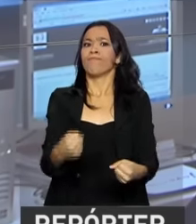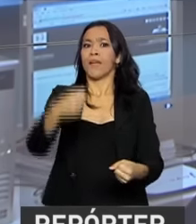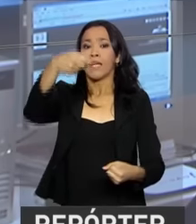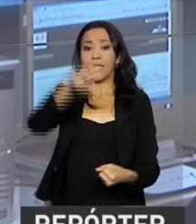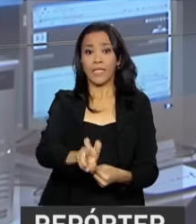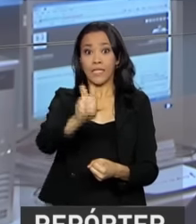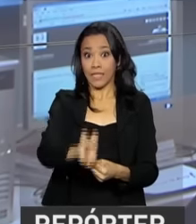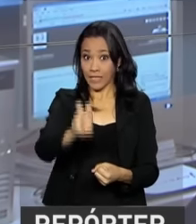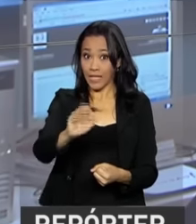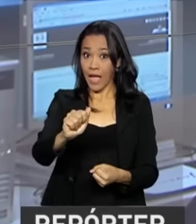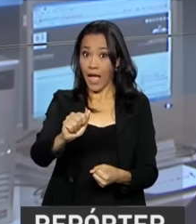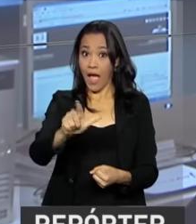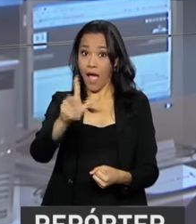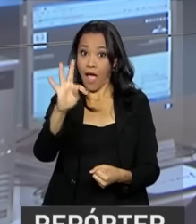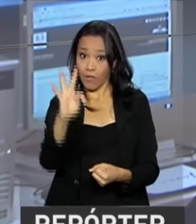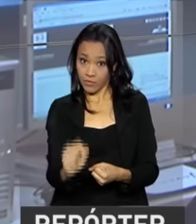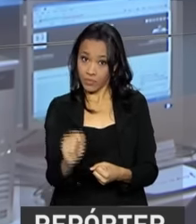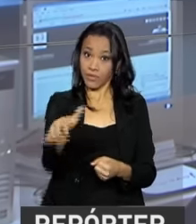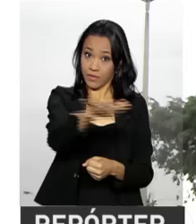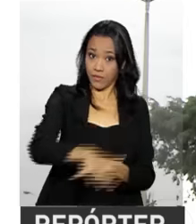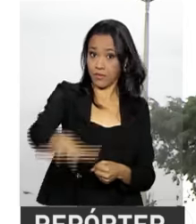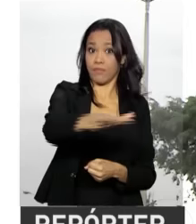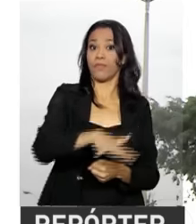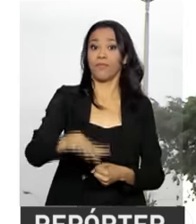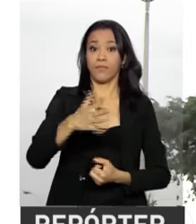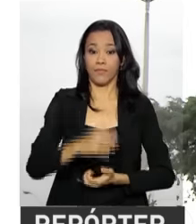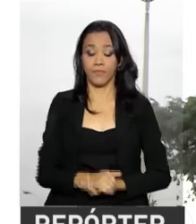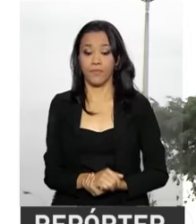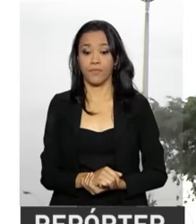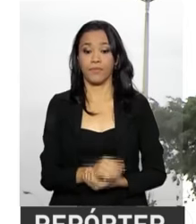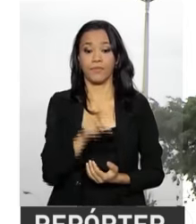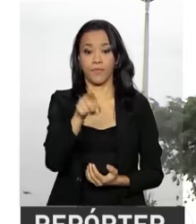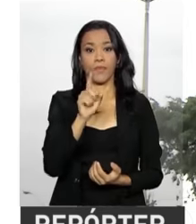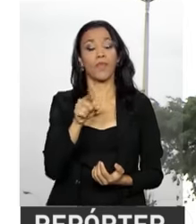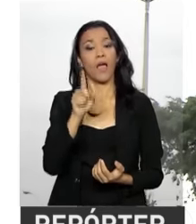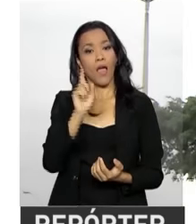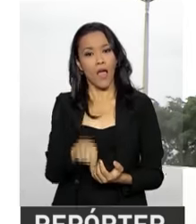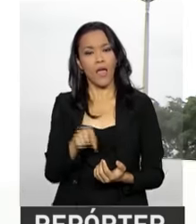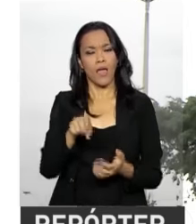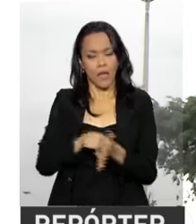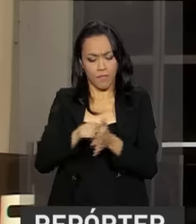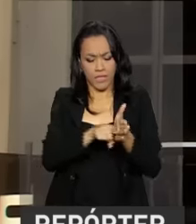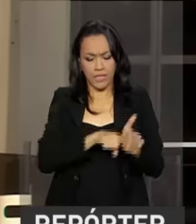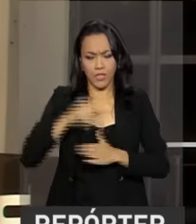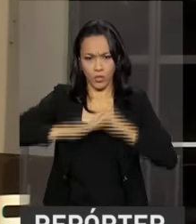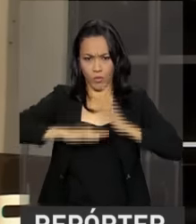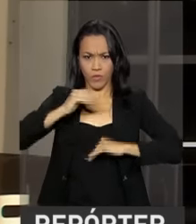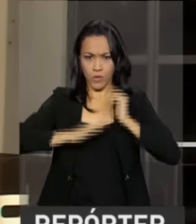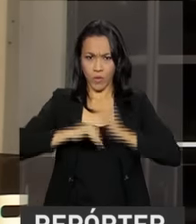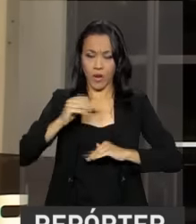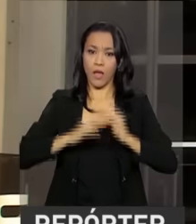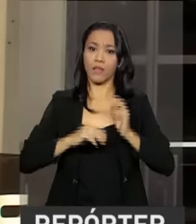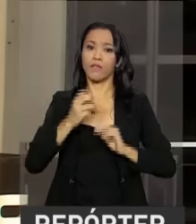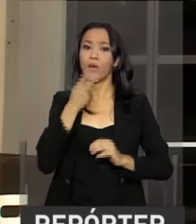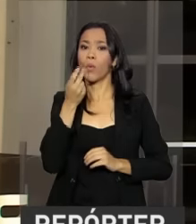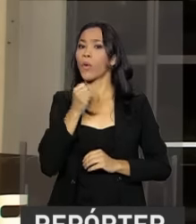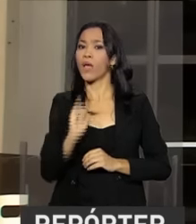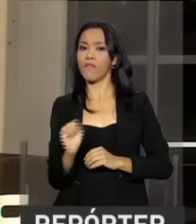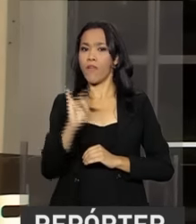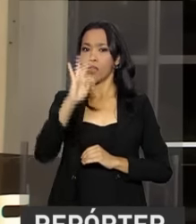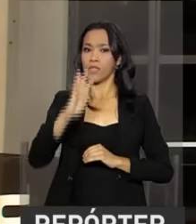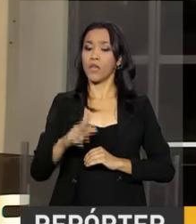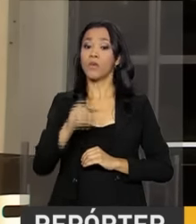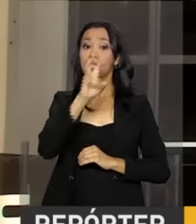alta consecutiva para o setor. De acordo com a previsão dos analistas, a inflação no ano que vem deve ficar